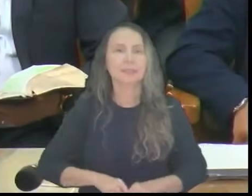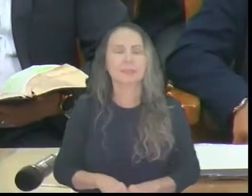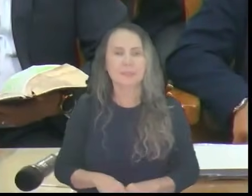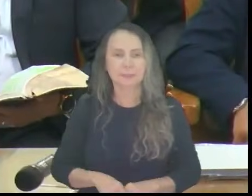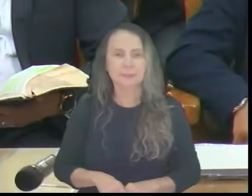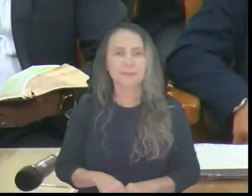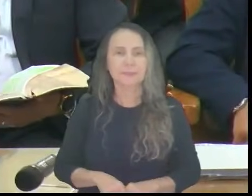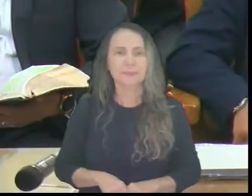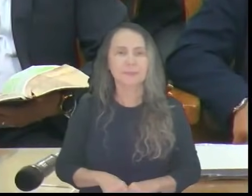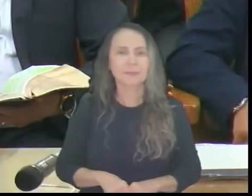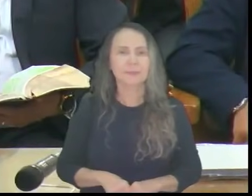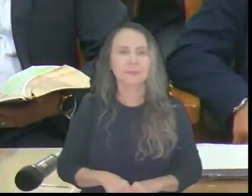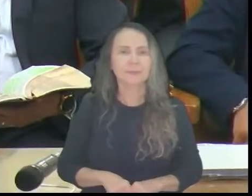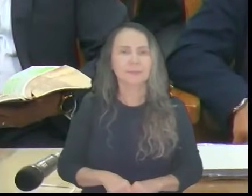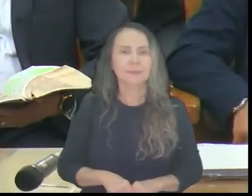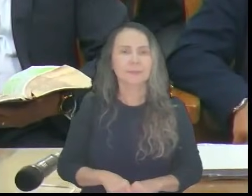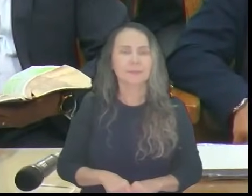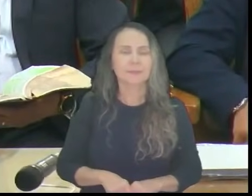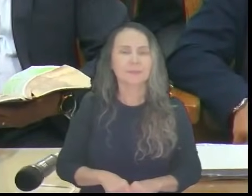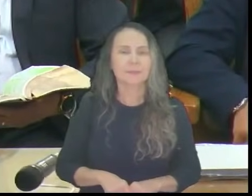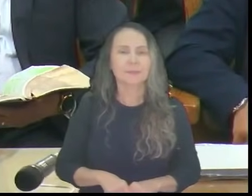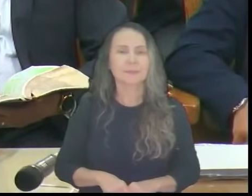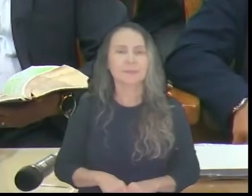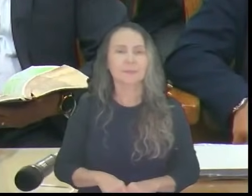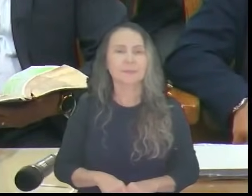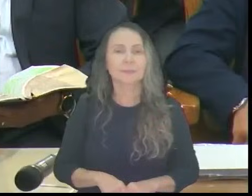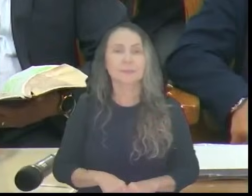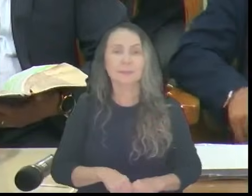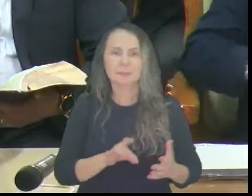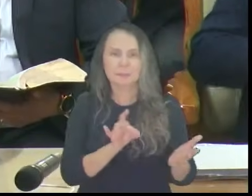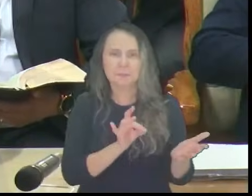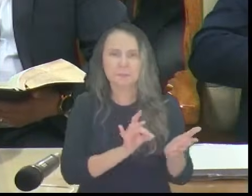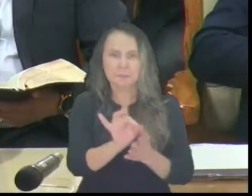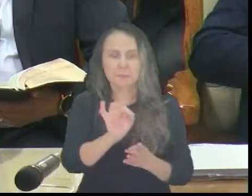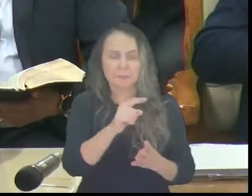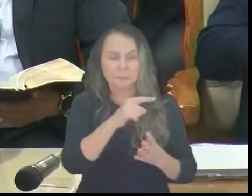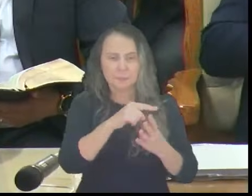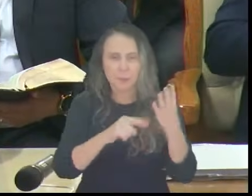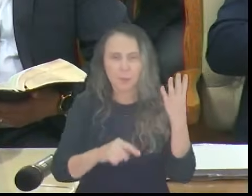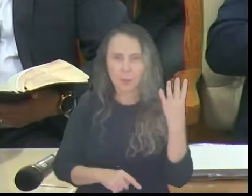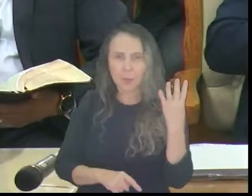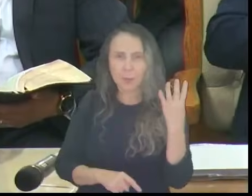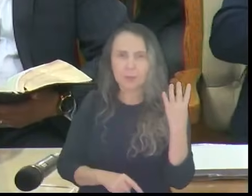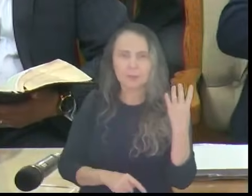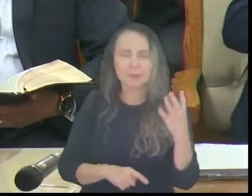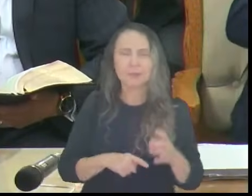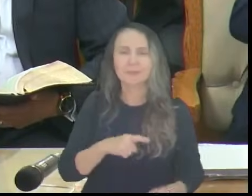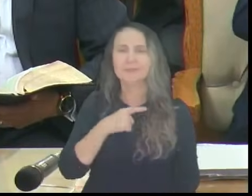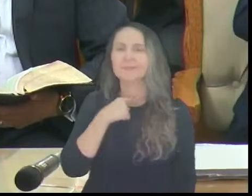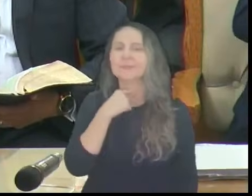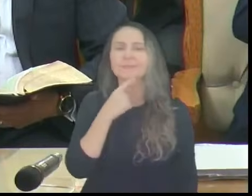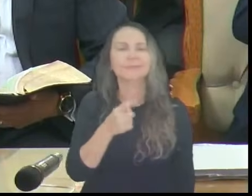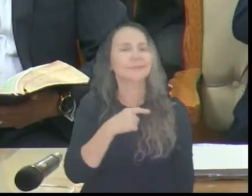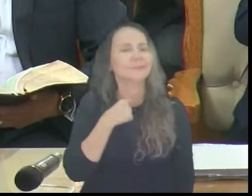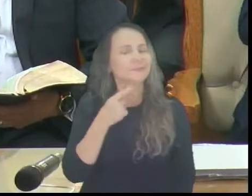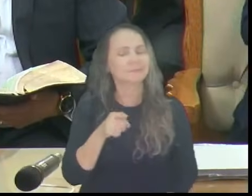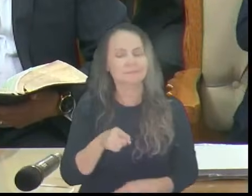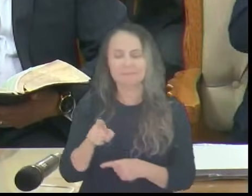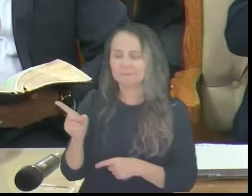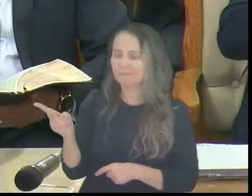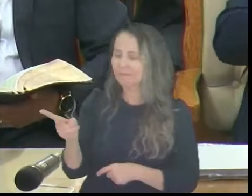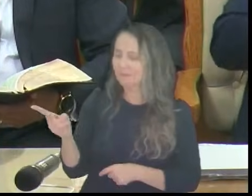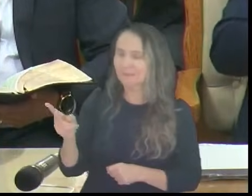que os inimigos não puderam com eles. Pelejarão contra ti,